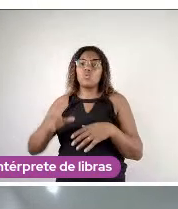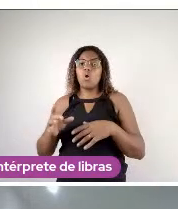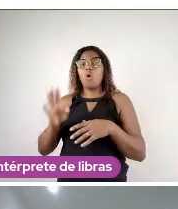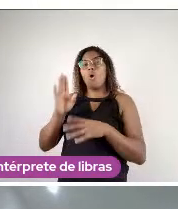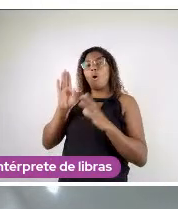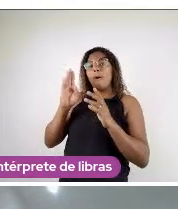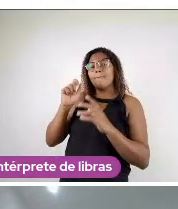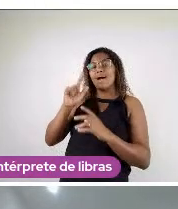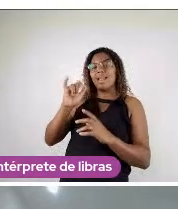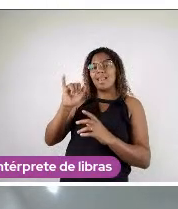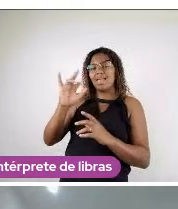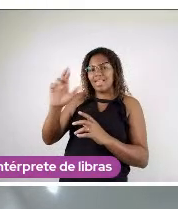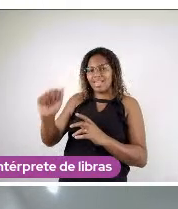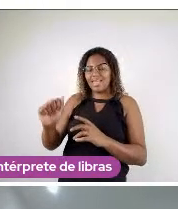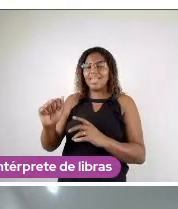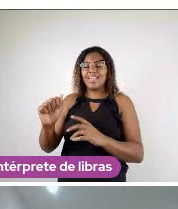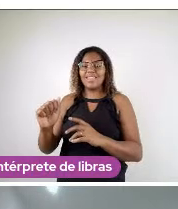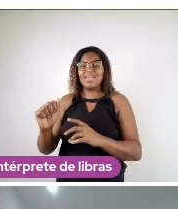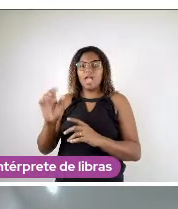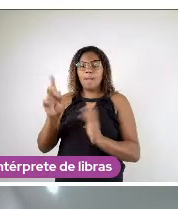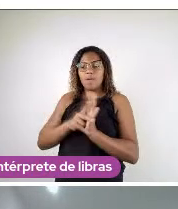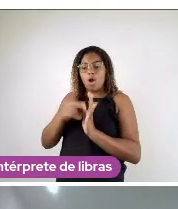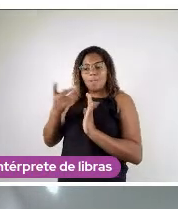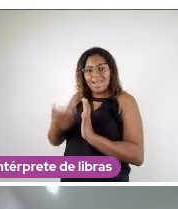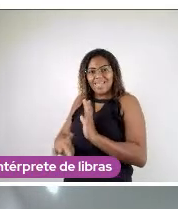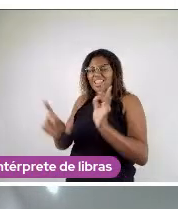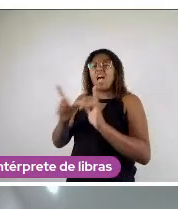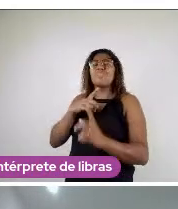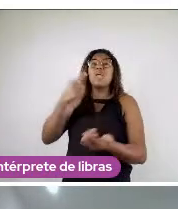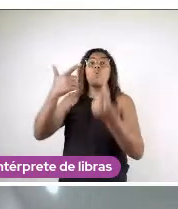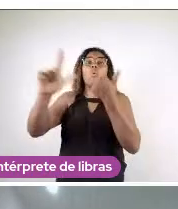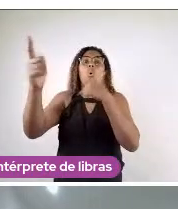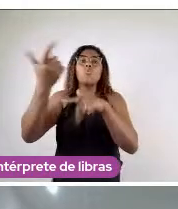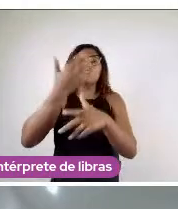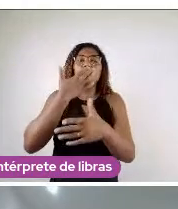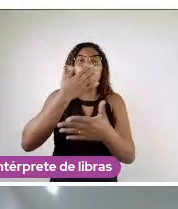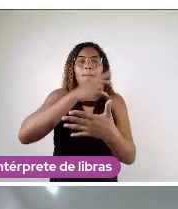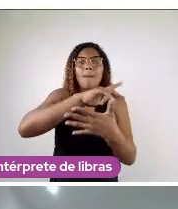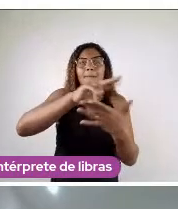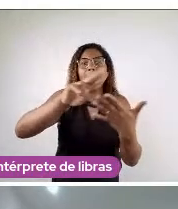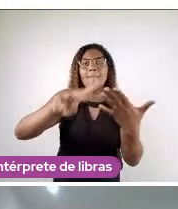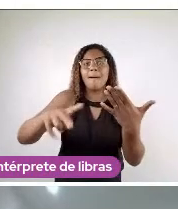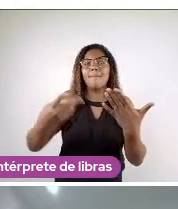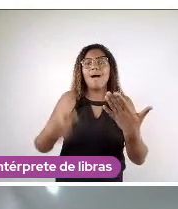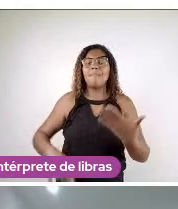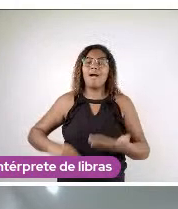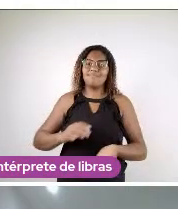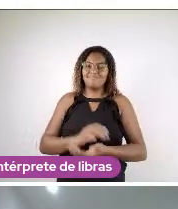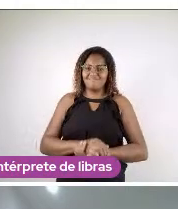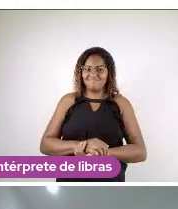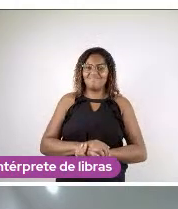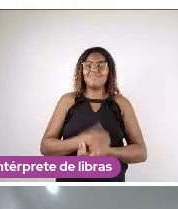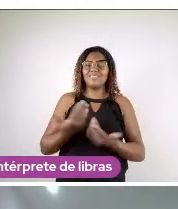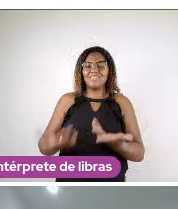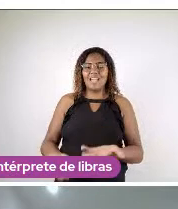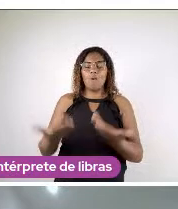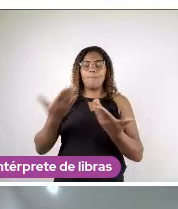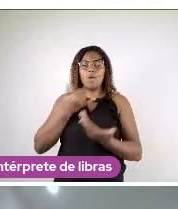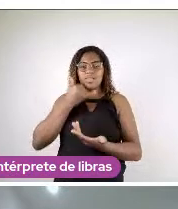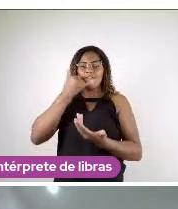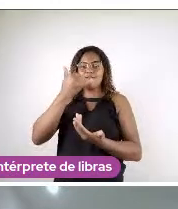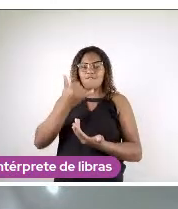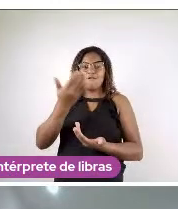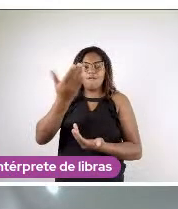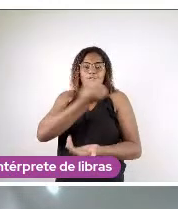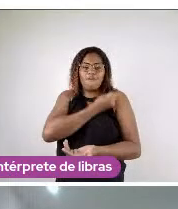no Rio de Janeiro, mas existem outros cetáceos aqui, como eu falei anteriormente. Então, eu deixo aqui meu contato também,